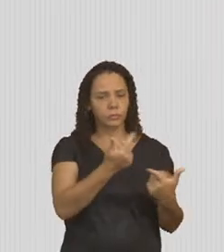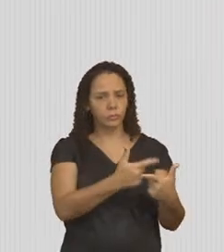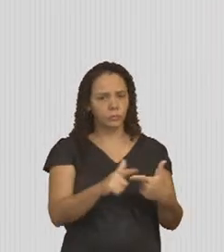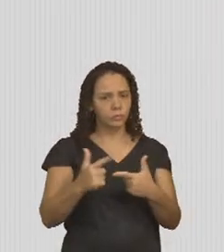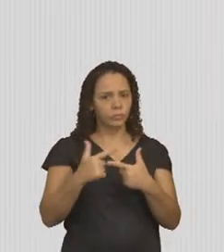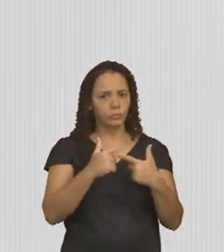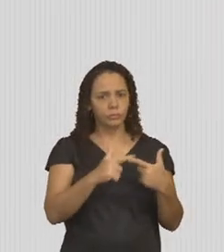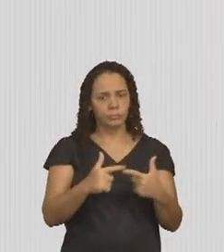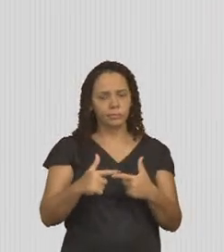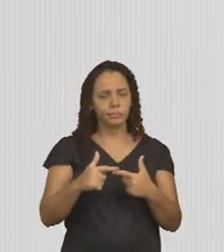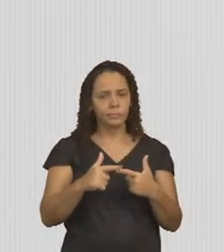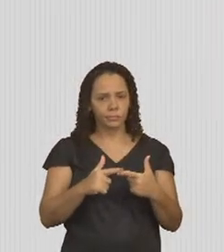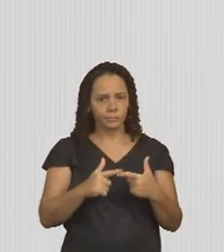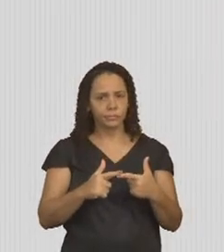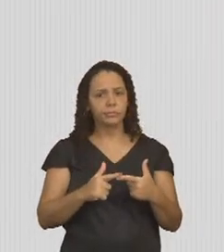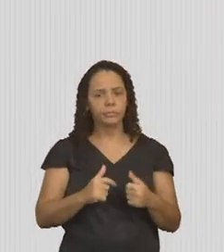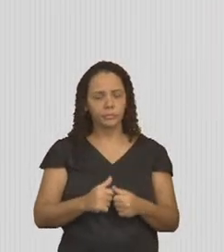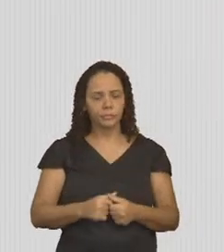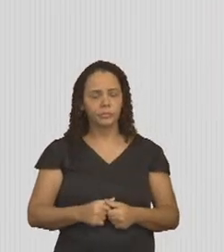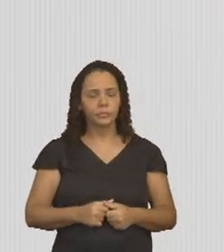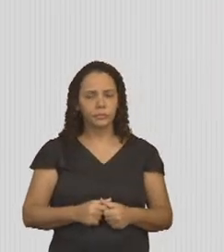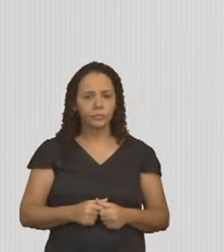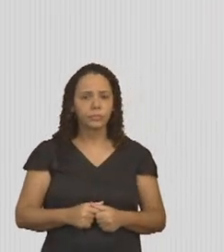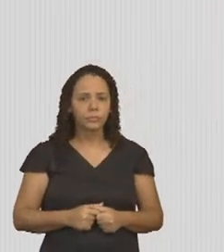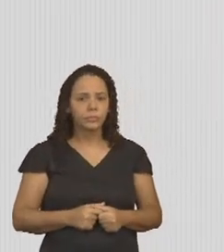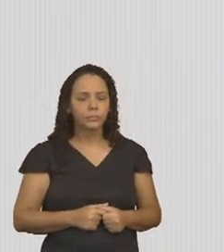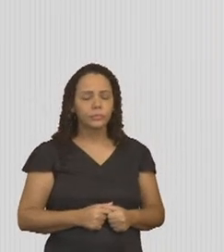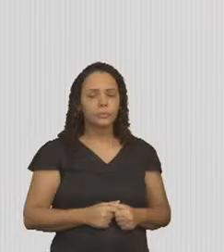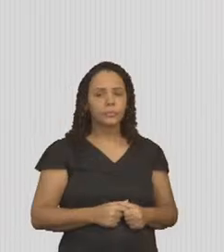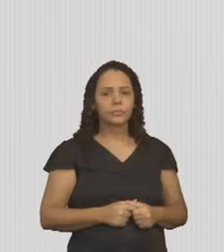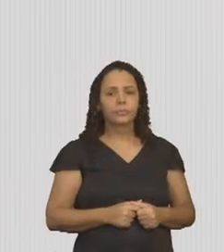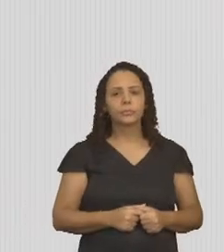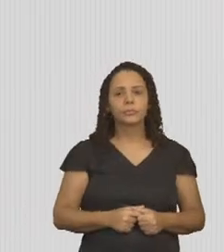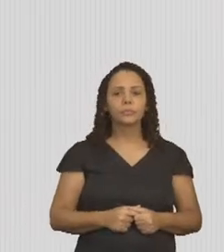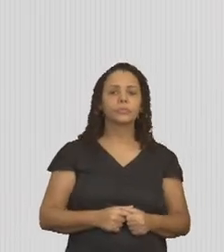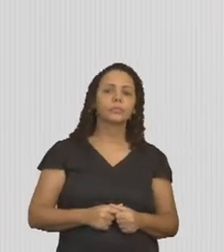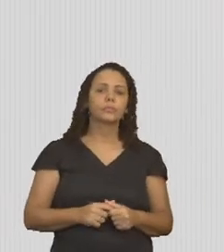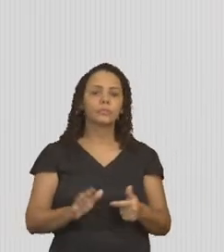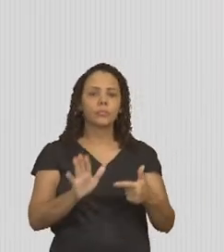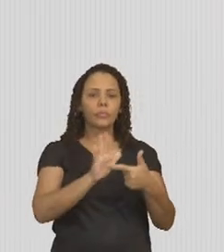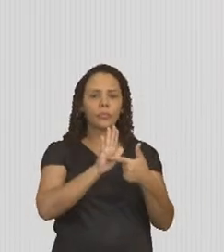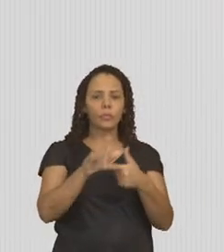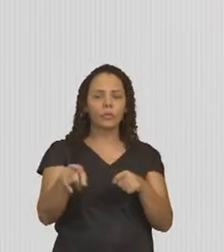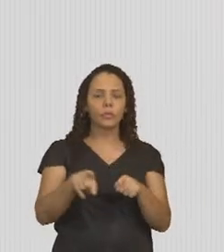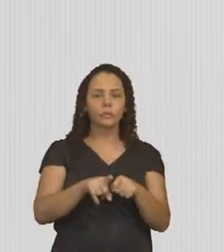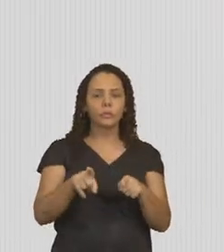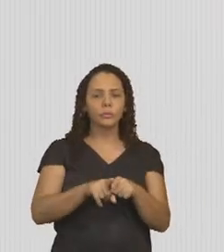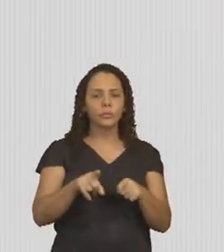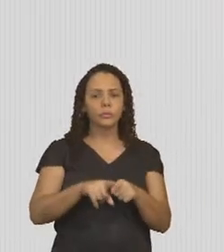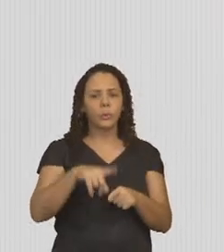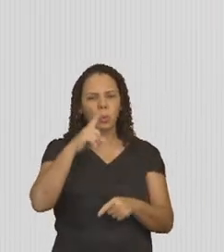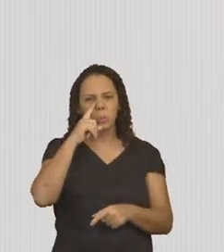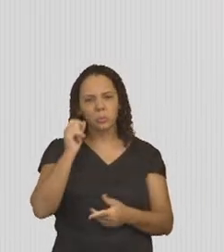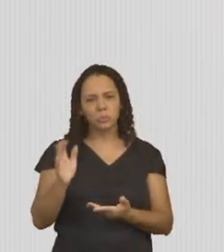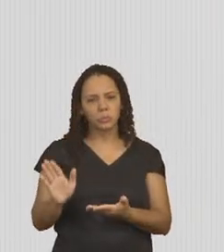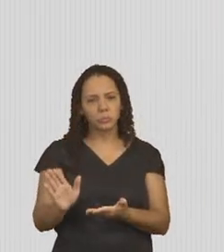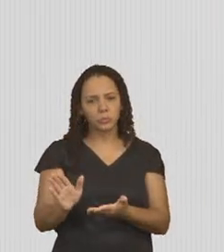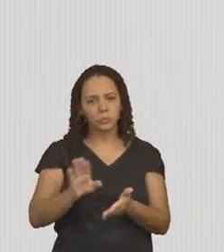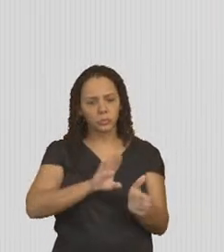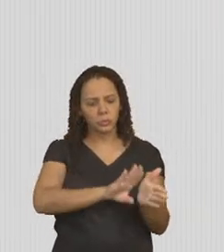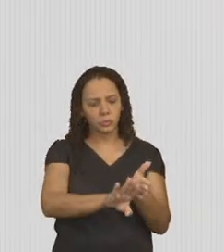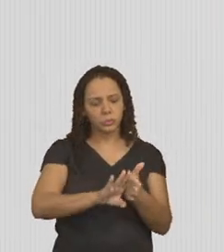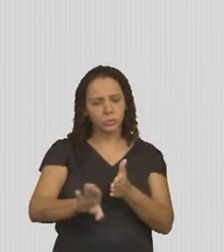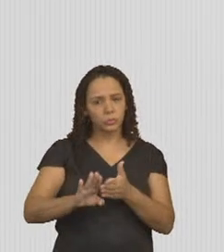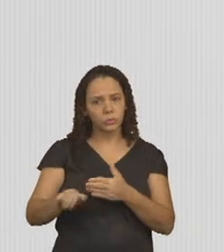e sintetizou bem lá as questões do bairro. A gente também colocou aqui a retirada do entulho na Rua das Paineiras, ali no Jardim